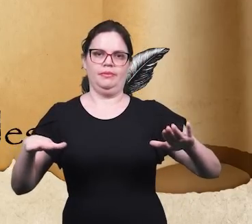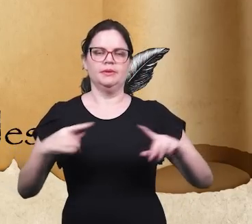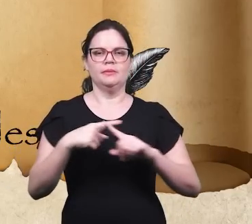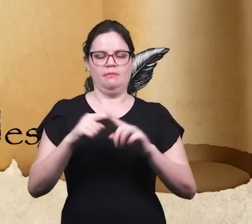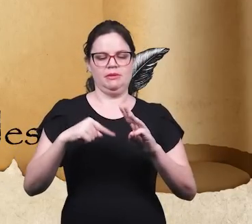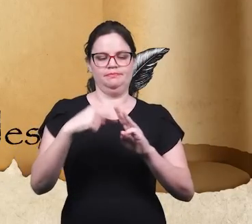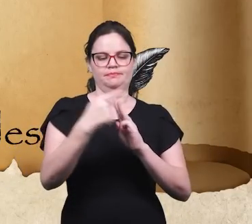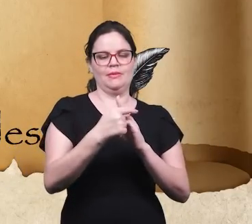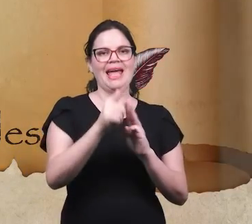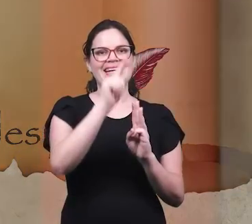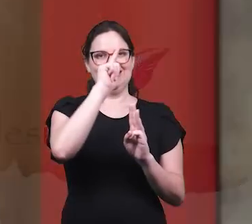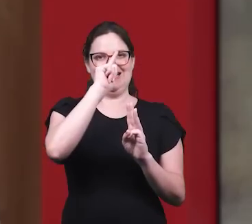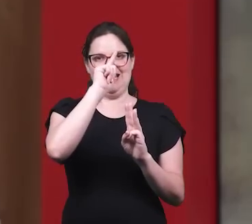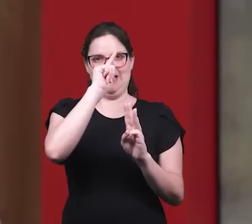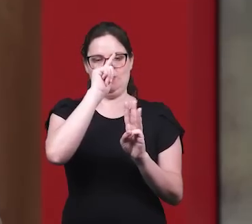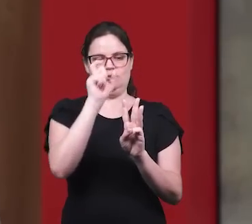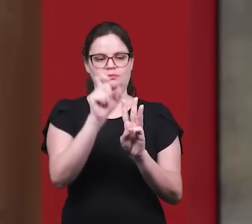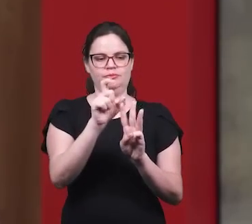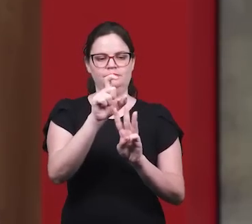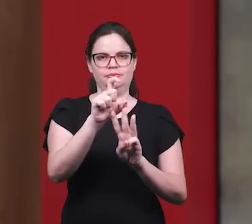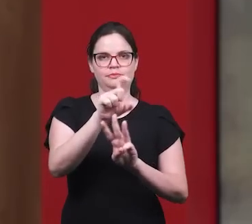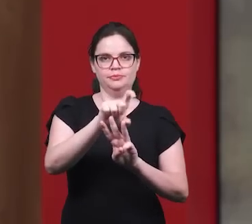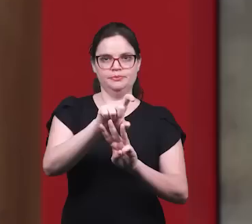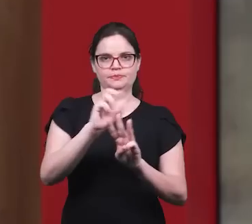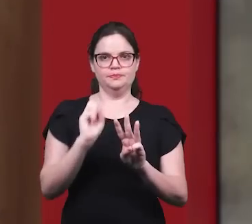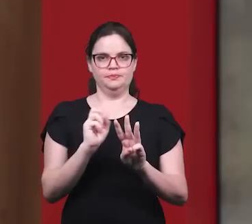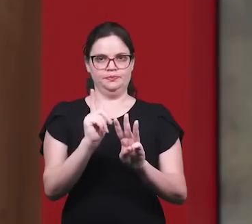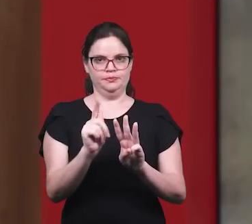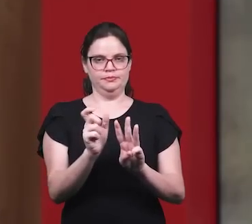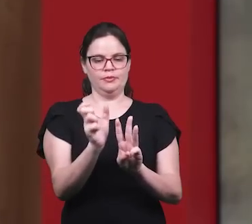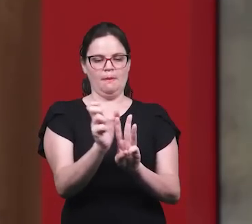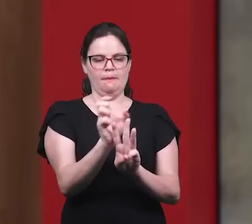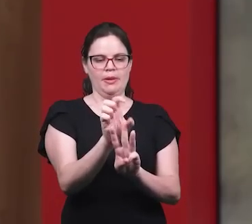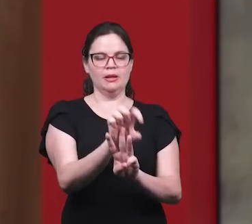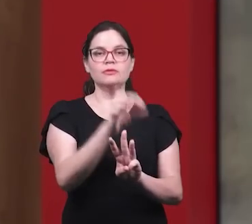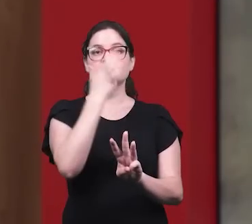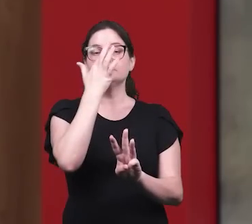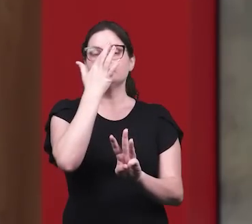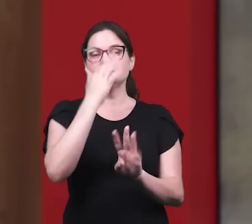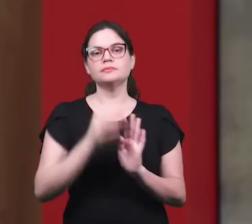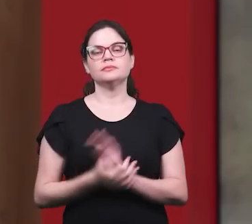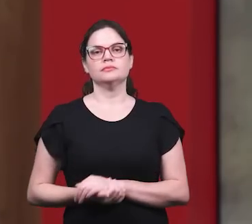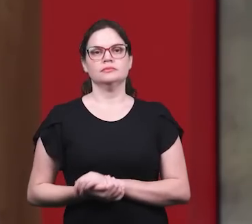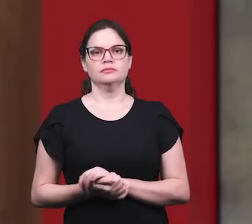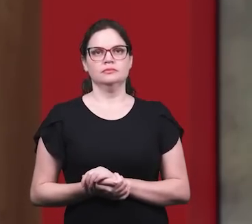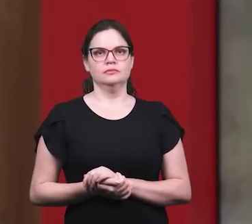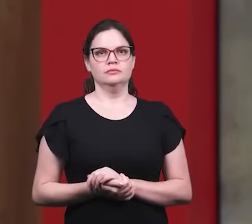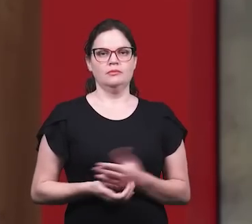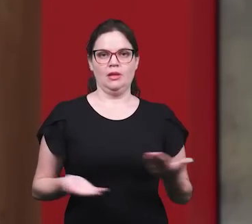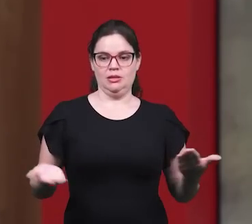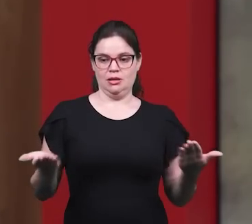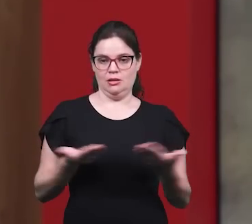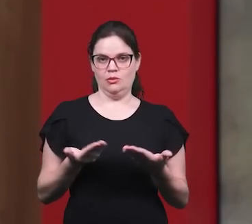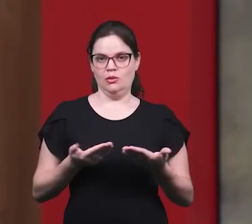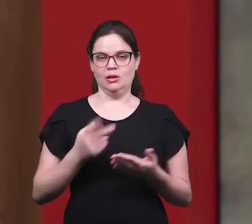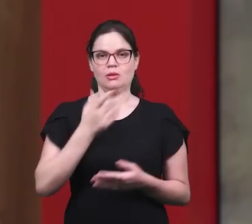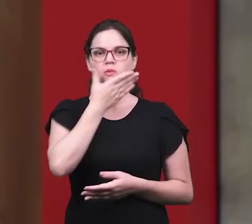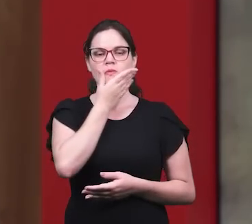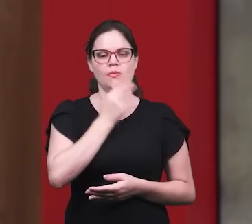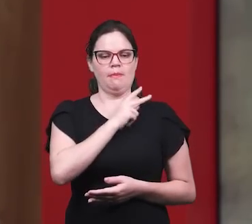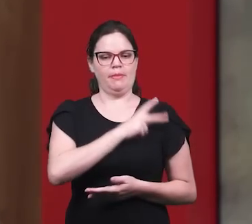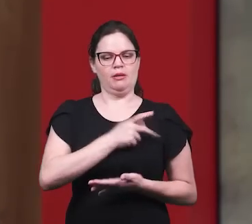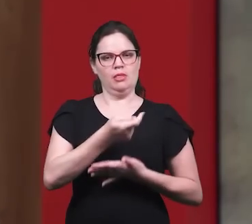que são aplicadas aqui. Então, o apóstolo Paulo, quando fala agora aos